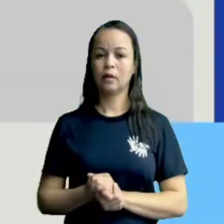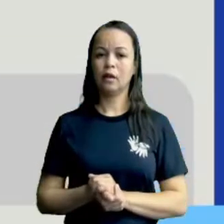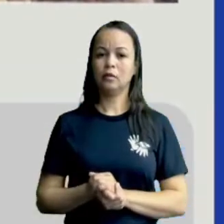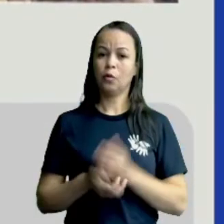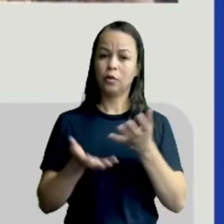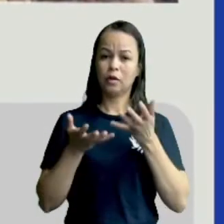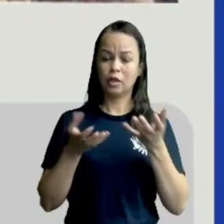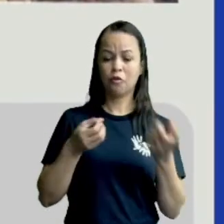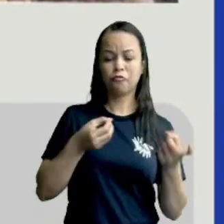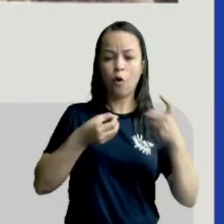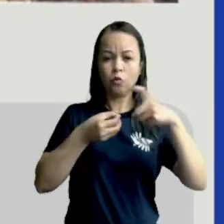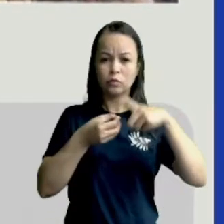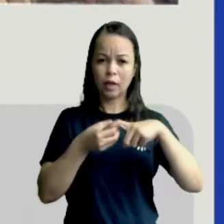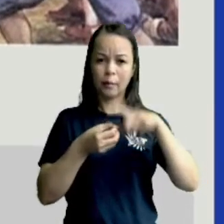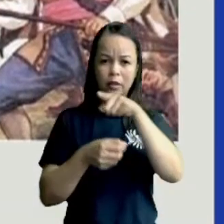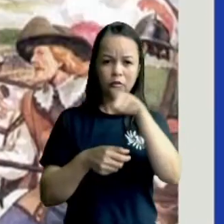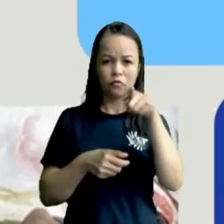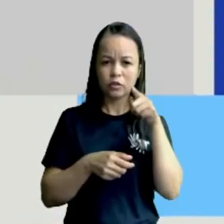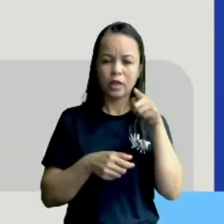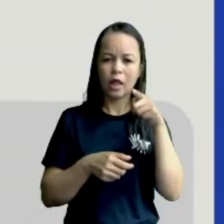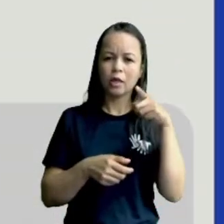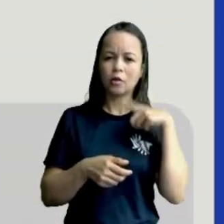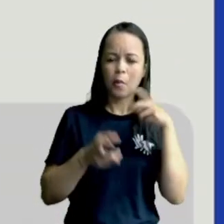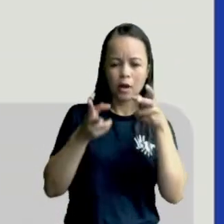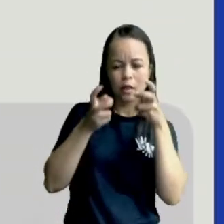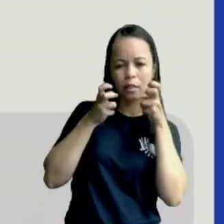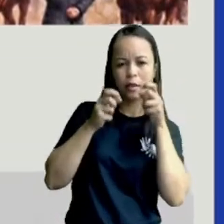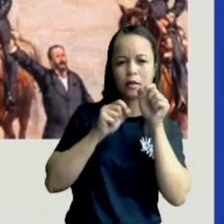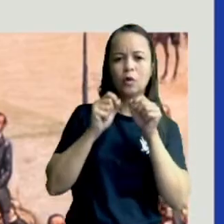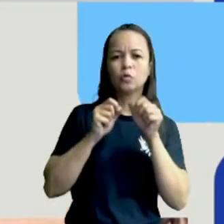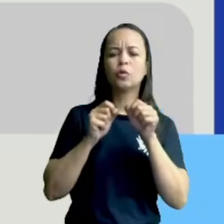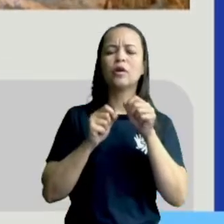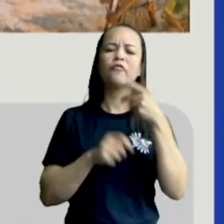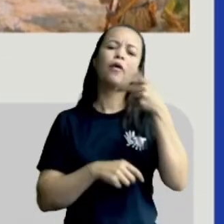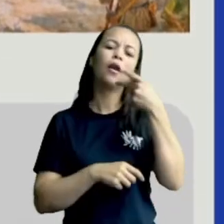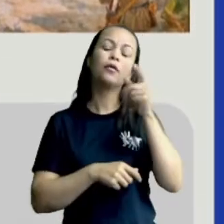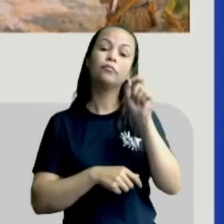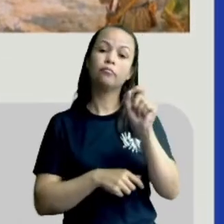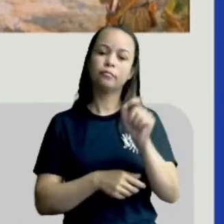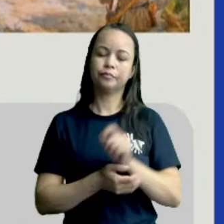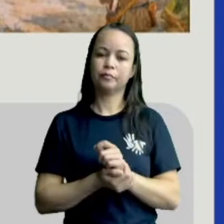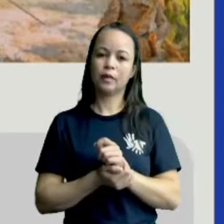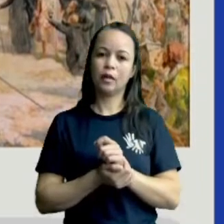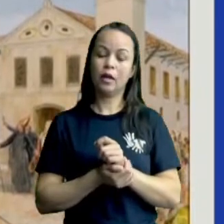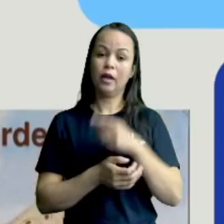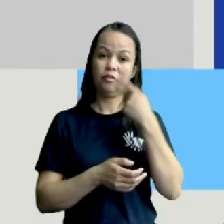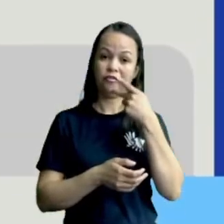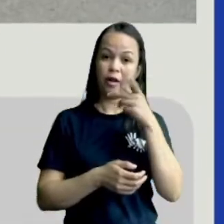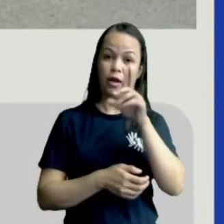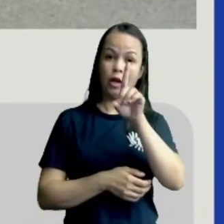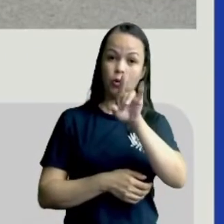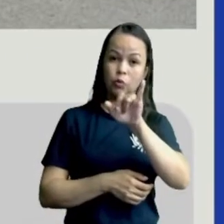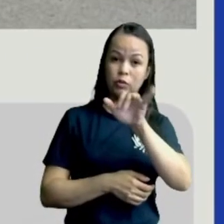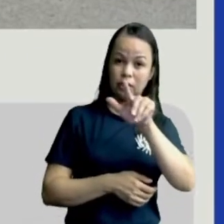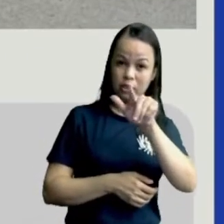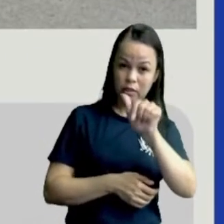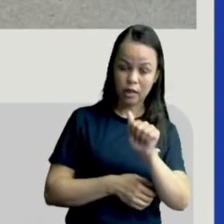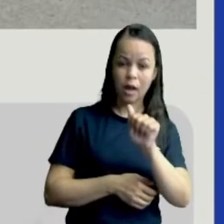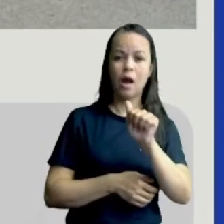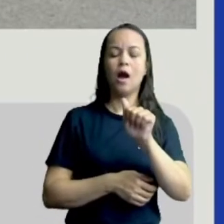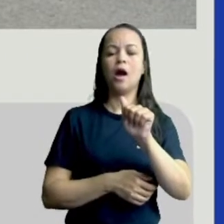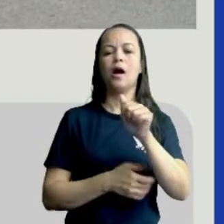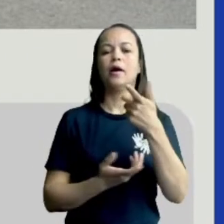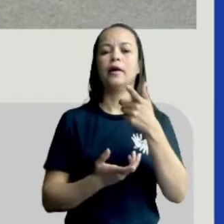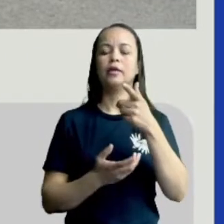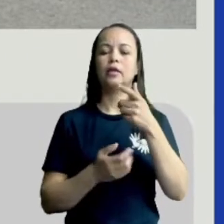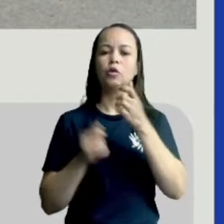aqui para que vocês tivessem uma noção do que a gente está falando. Ele trata aqui do dia em que ocorreu a